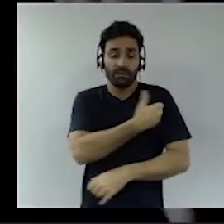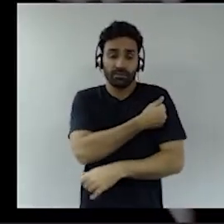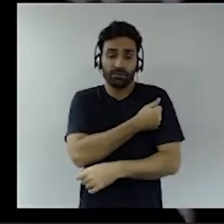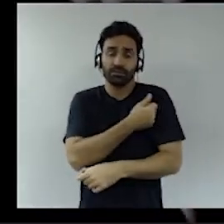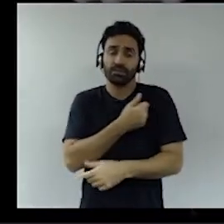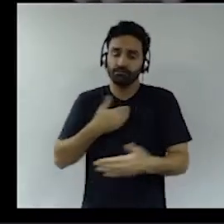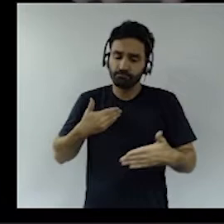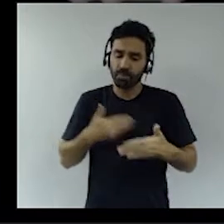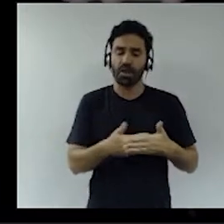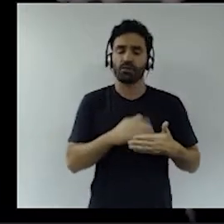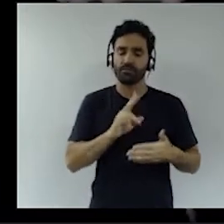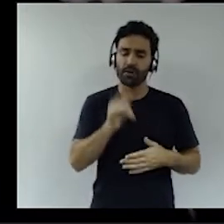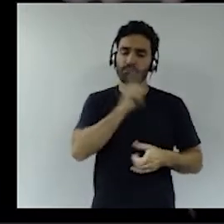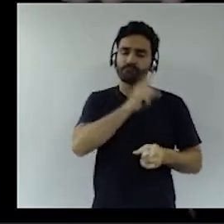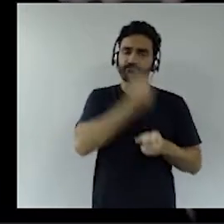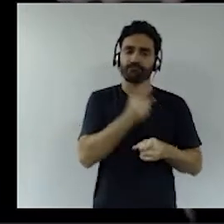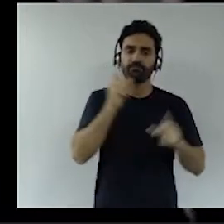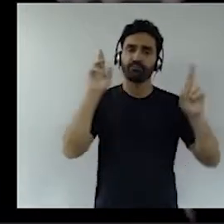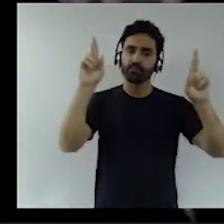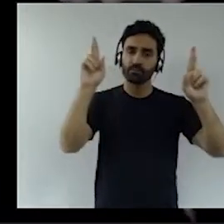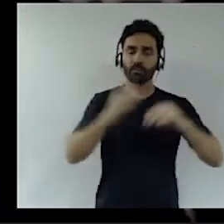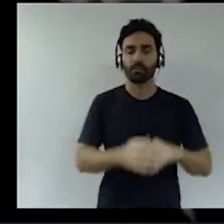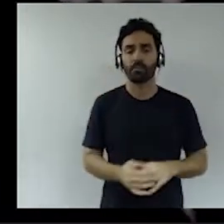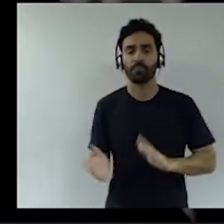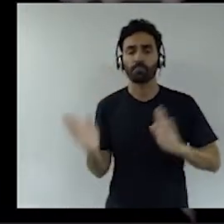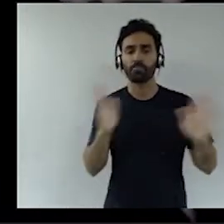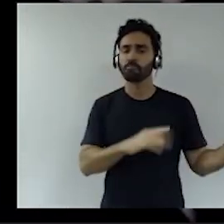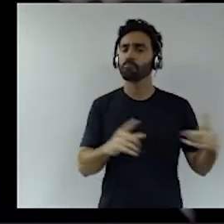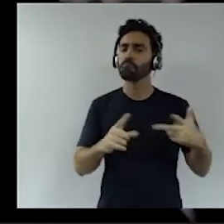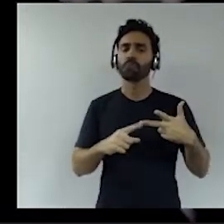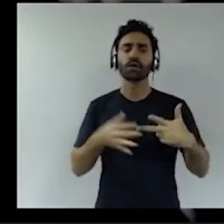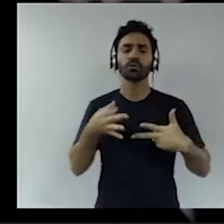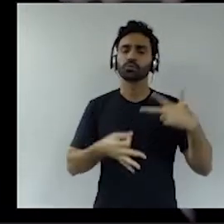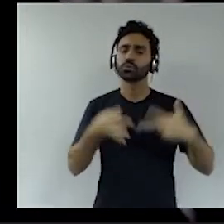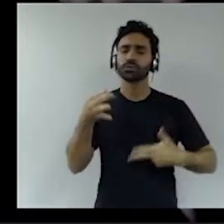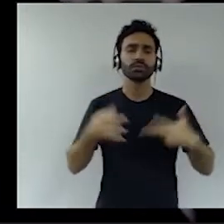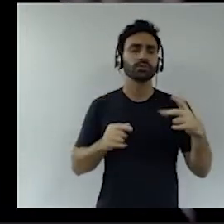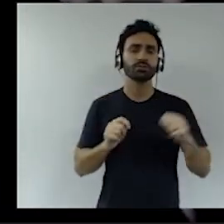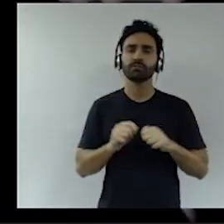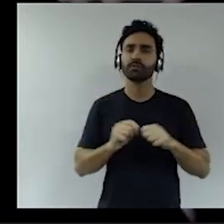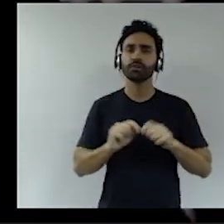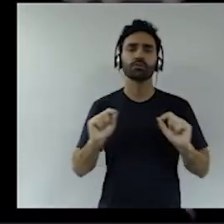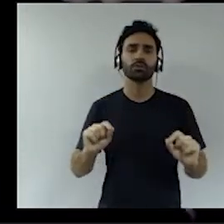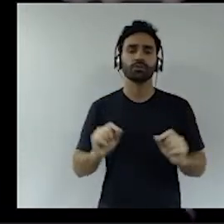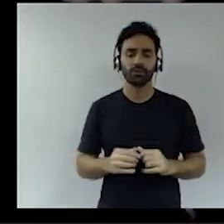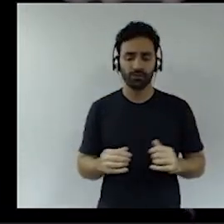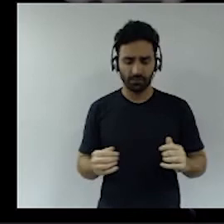próxima. Mas, então, o que o Judiciário fez? O Judiciário,